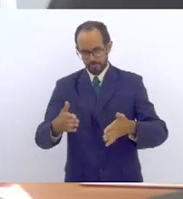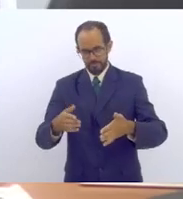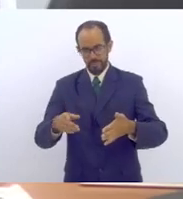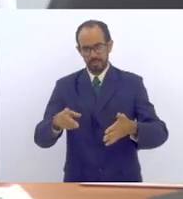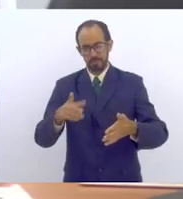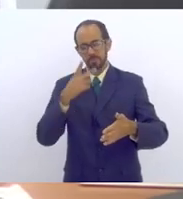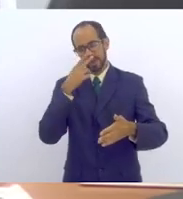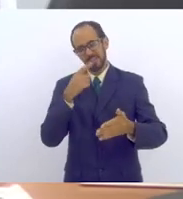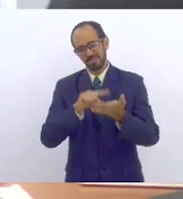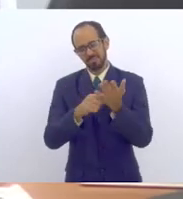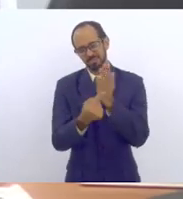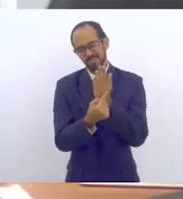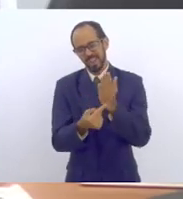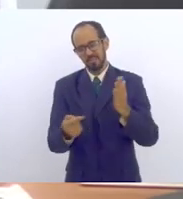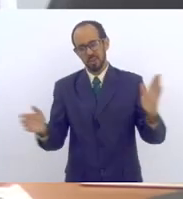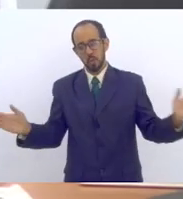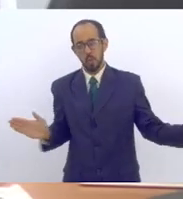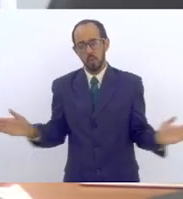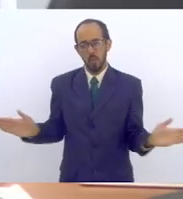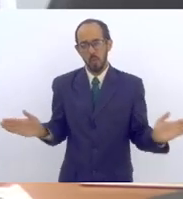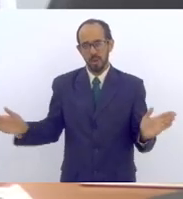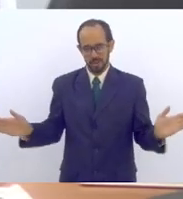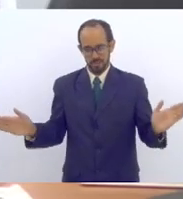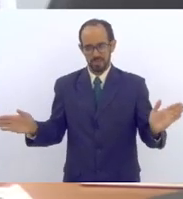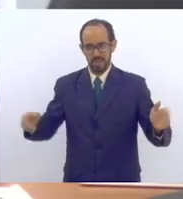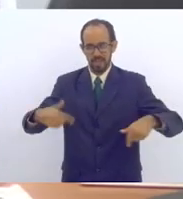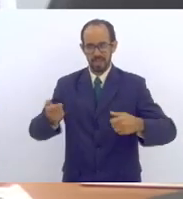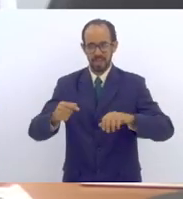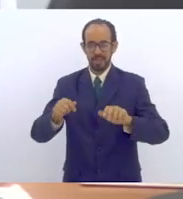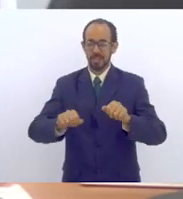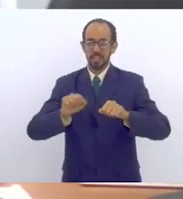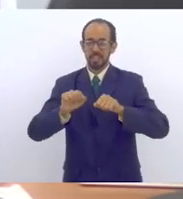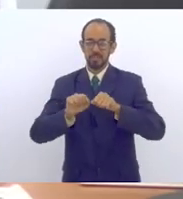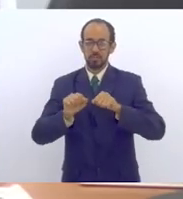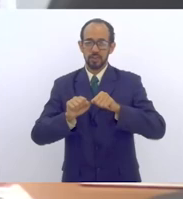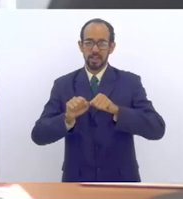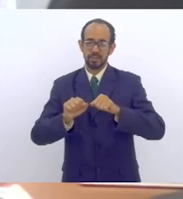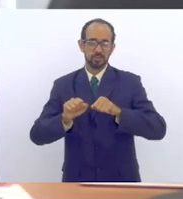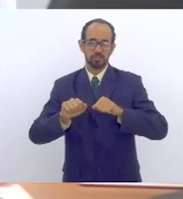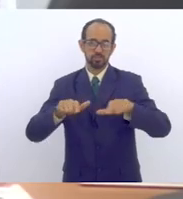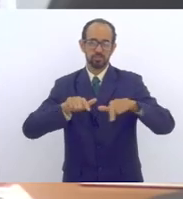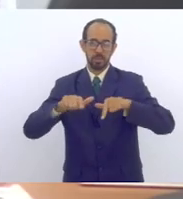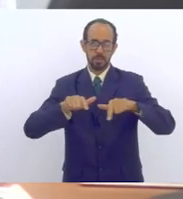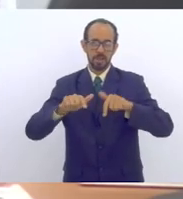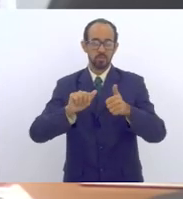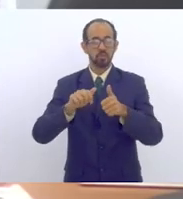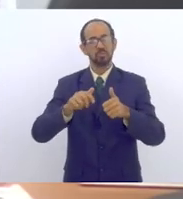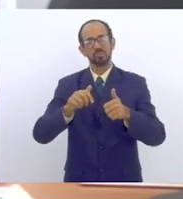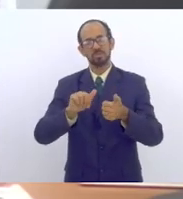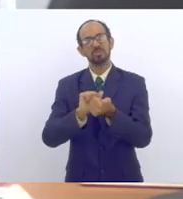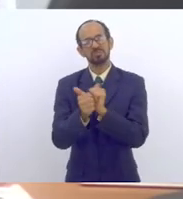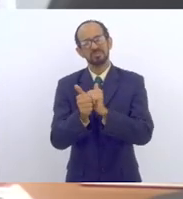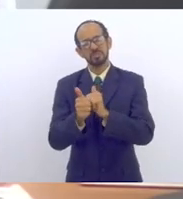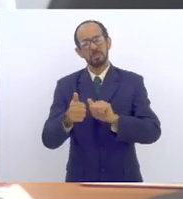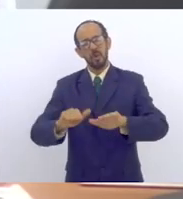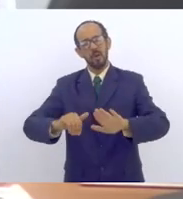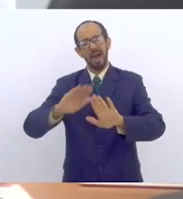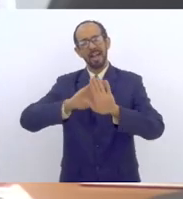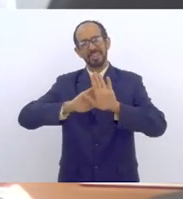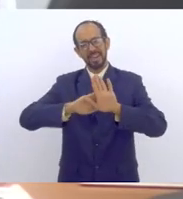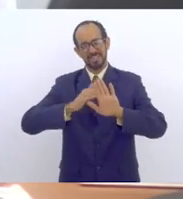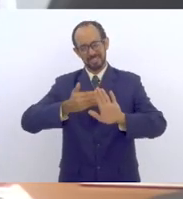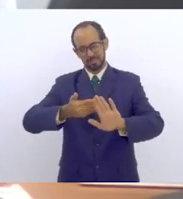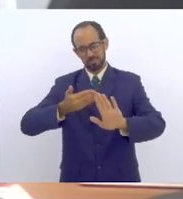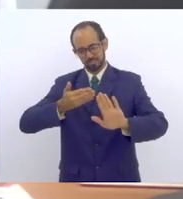zagueiro também né se não tiver zagueiro ali na no funciona mas eu quero atender a Tiradentes tem um estímulo E aí